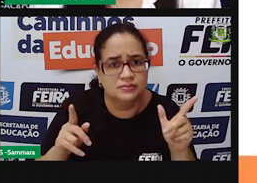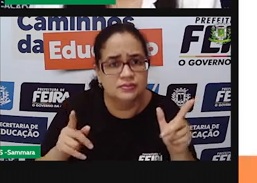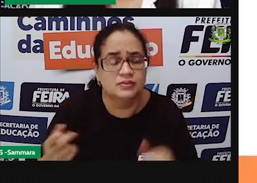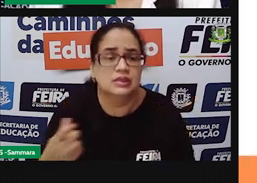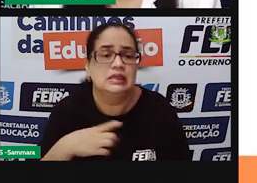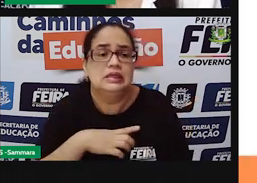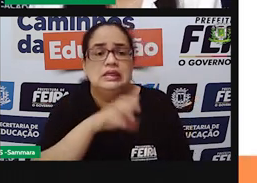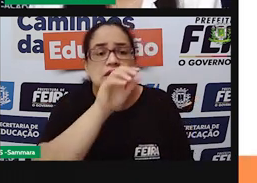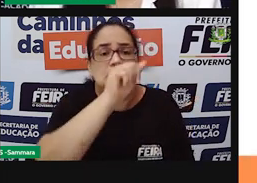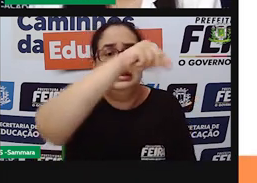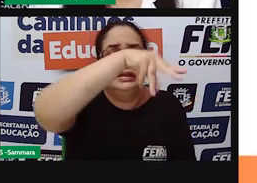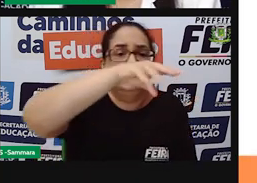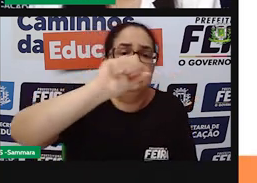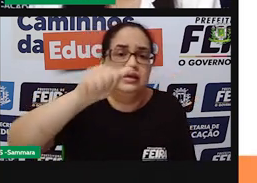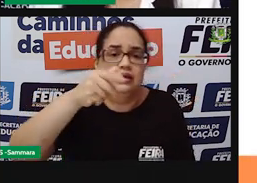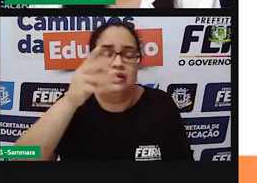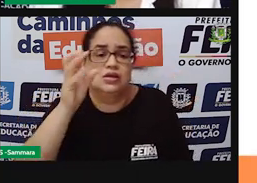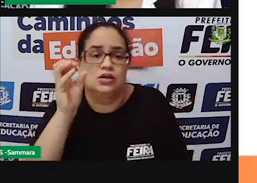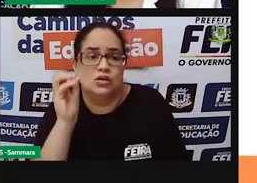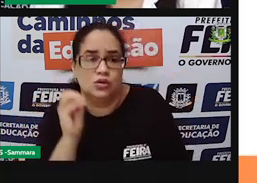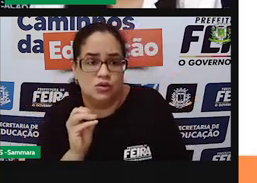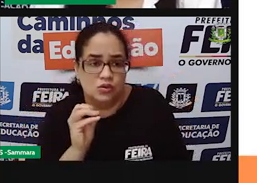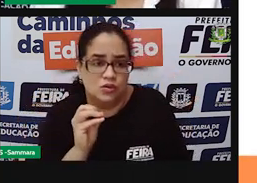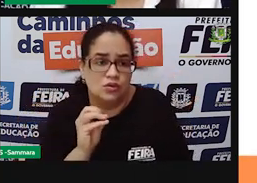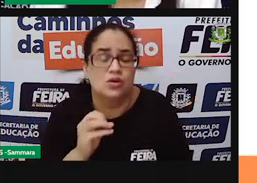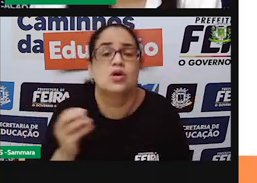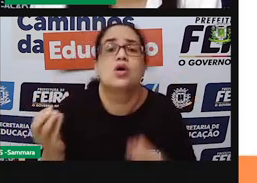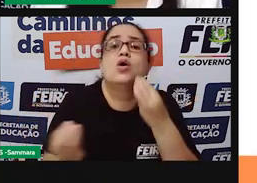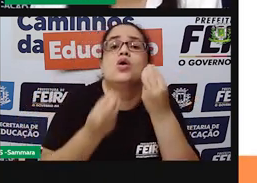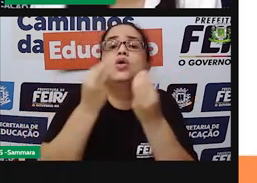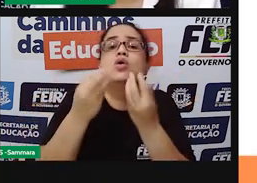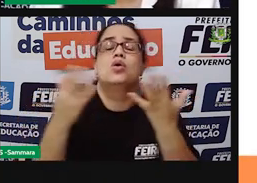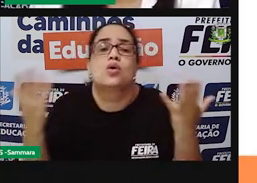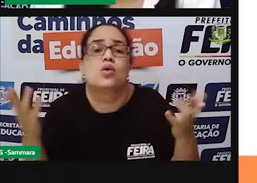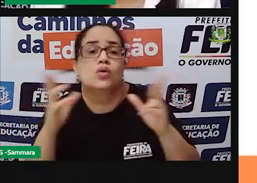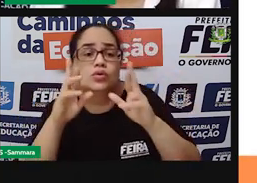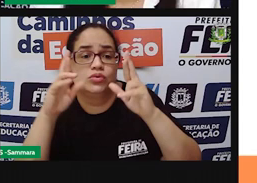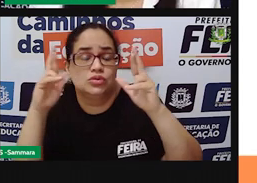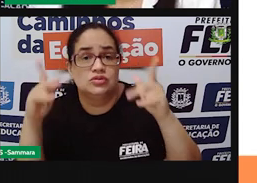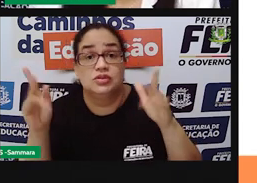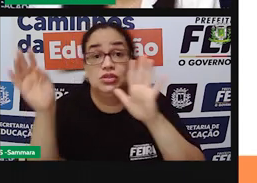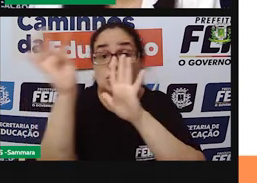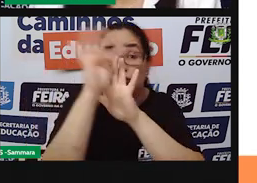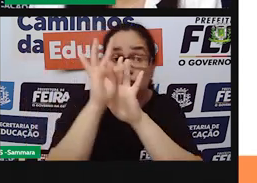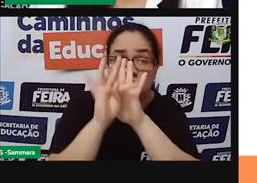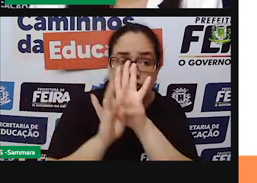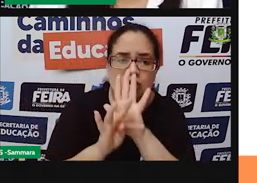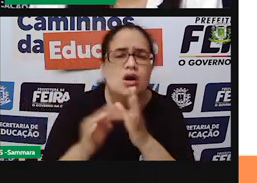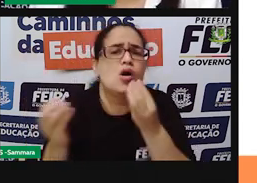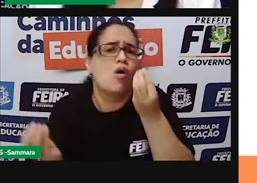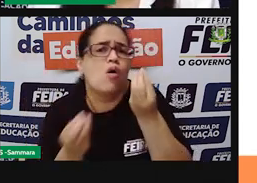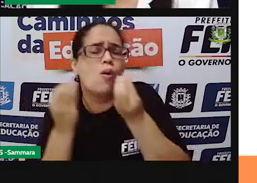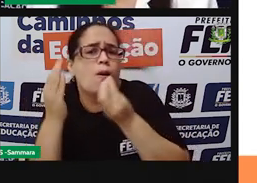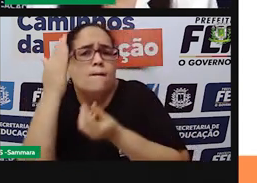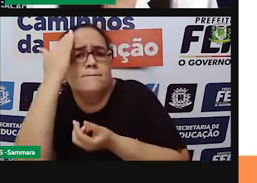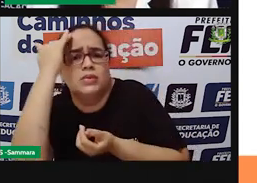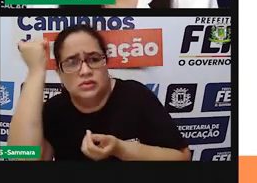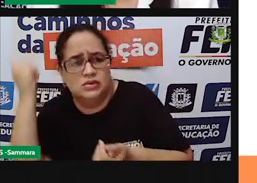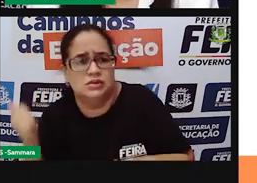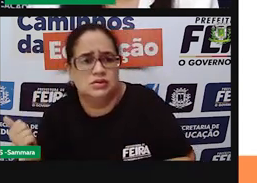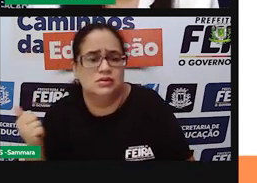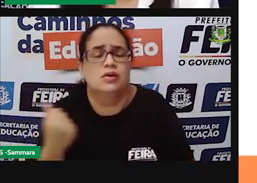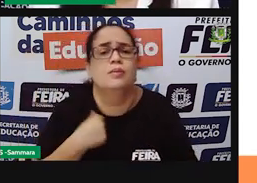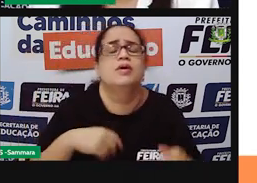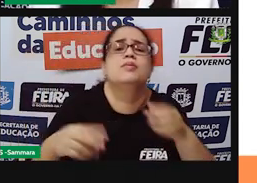não teria essa colocação em momentos diferentes do texto. E como é que eu sei, quando eu vou escrever